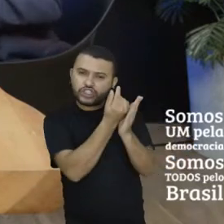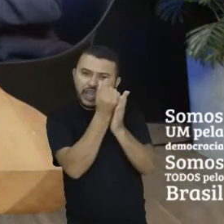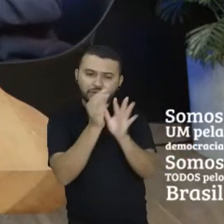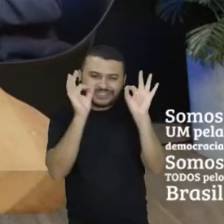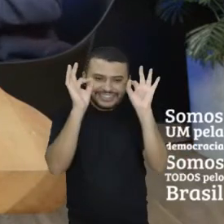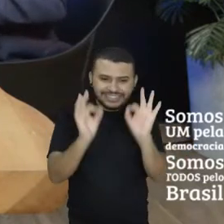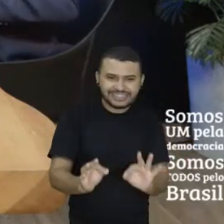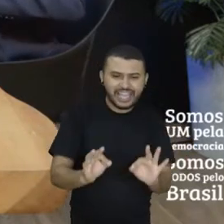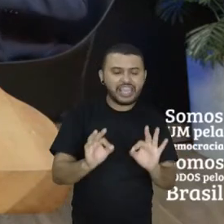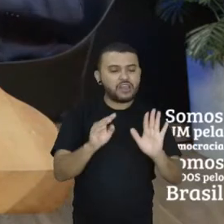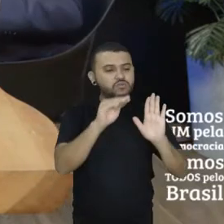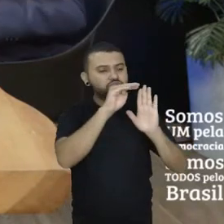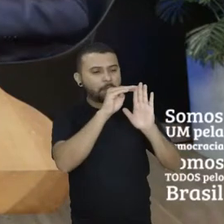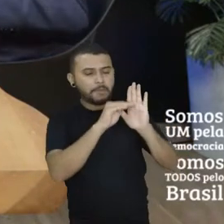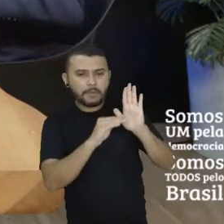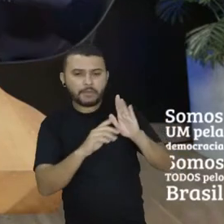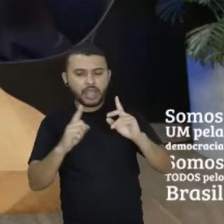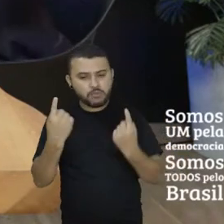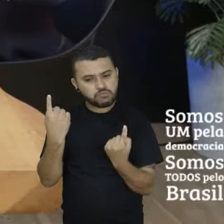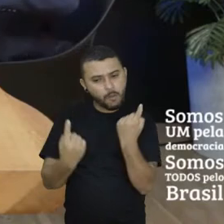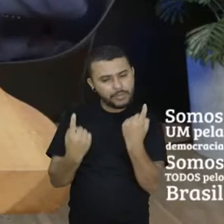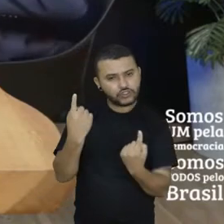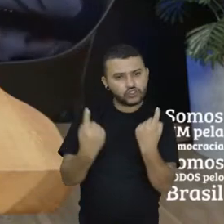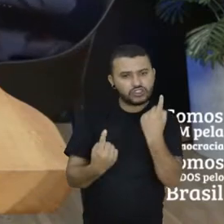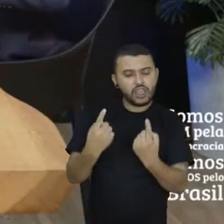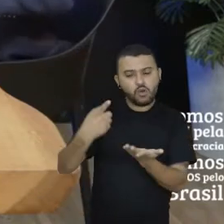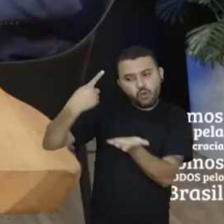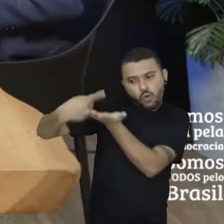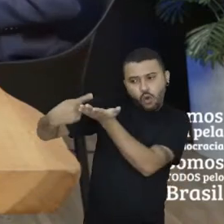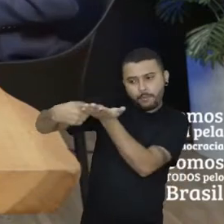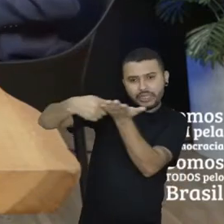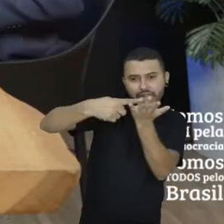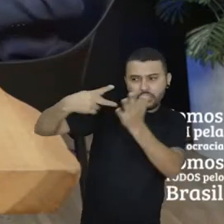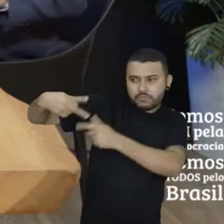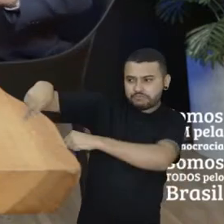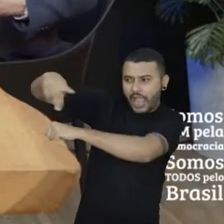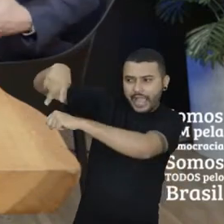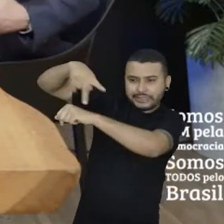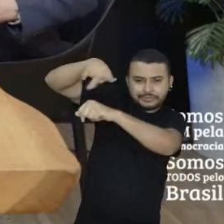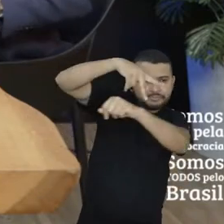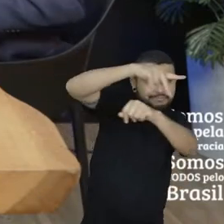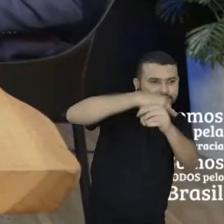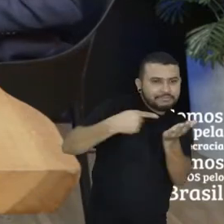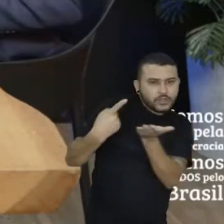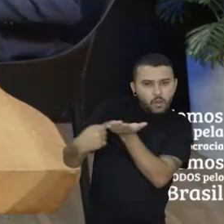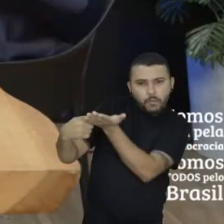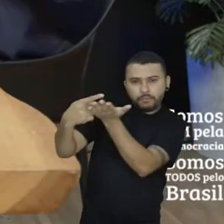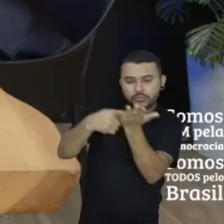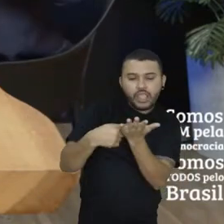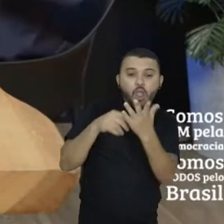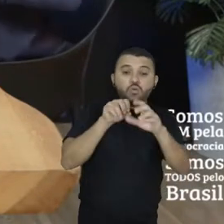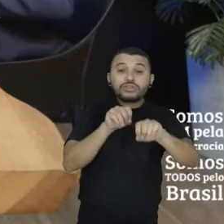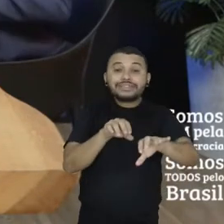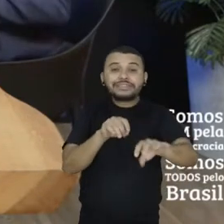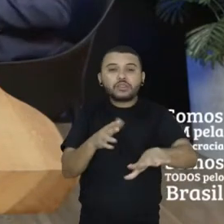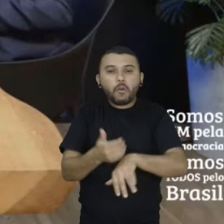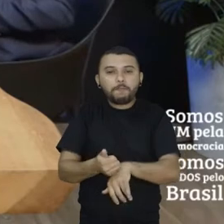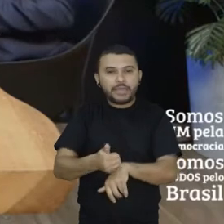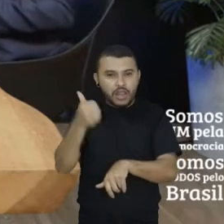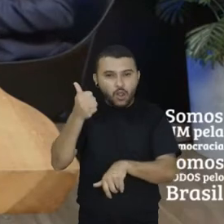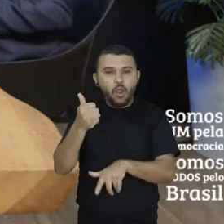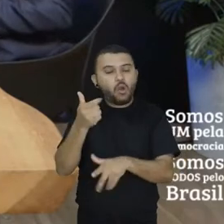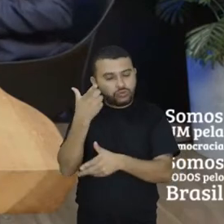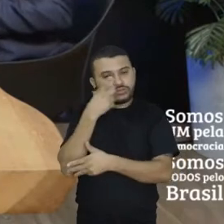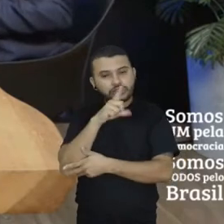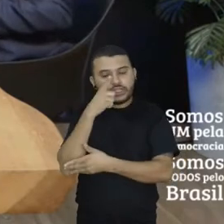agenda de competitividade, acordos internacionais para comércio exterior, educação de qualidade, vai vir